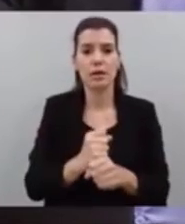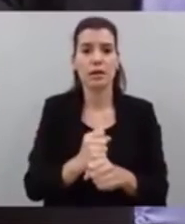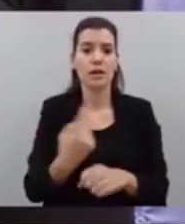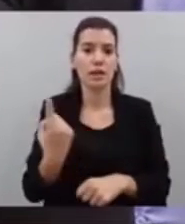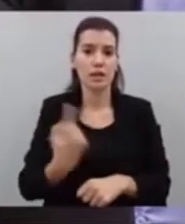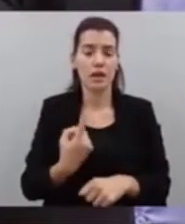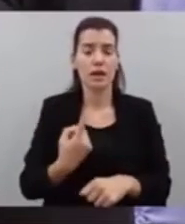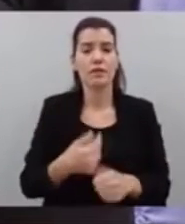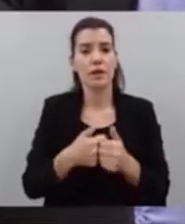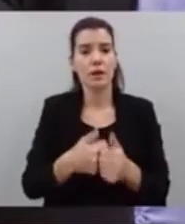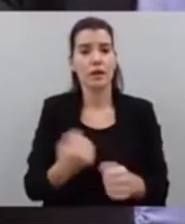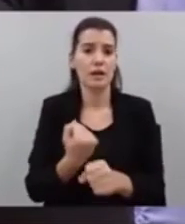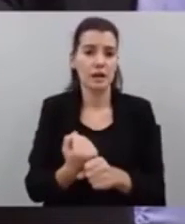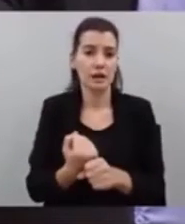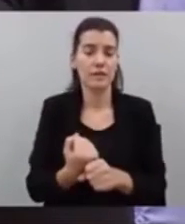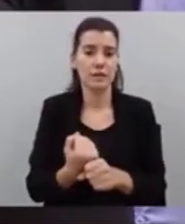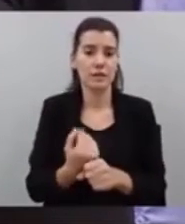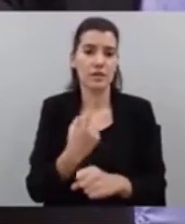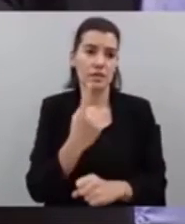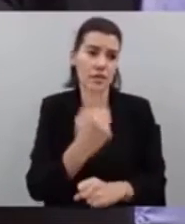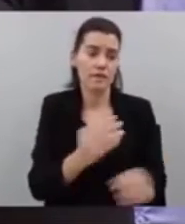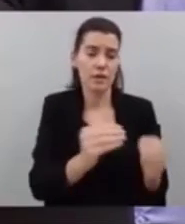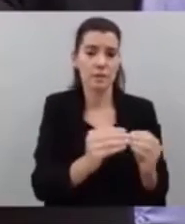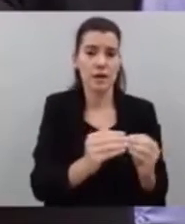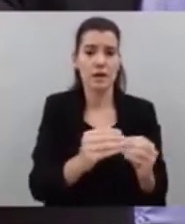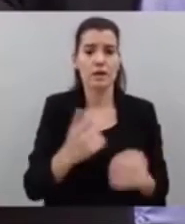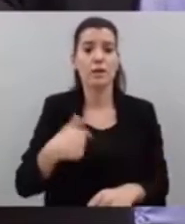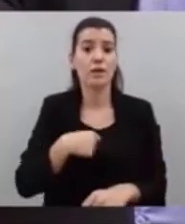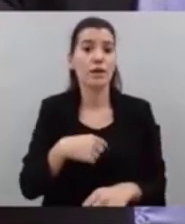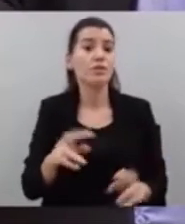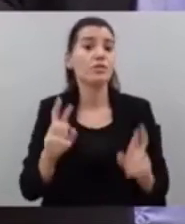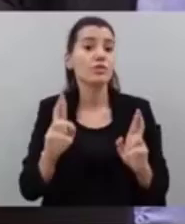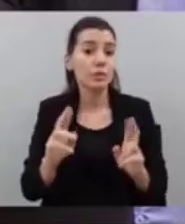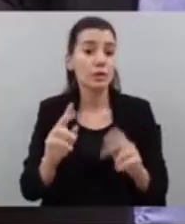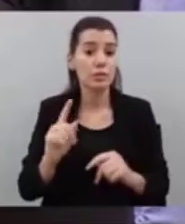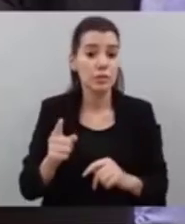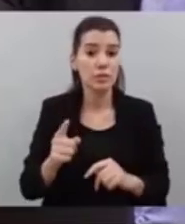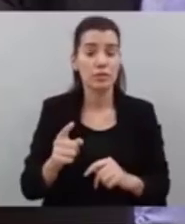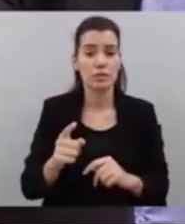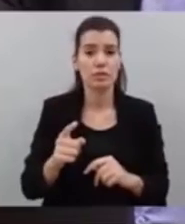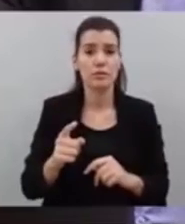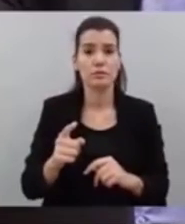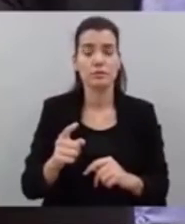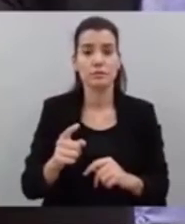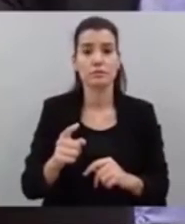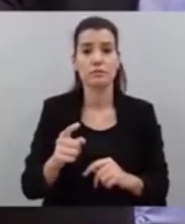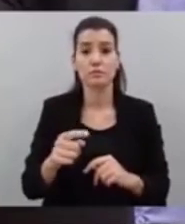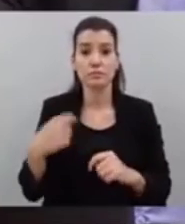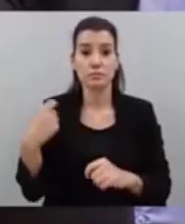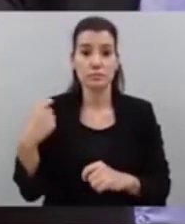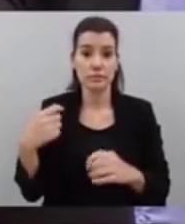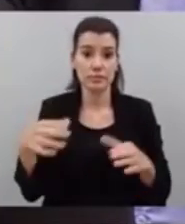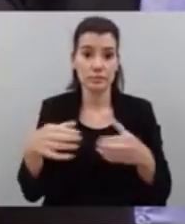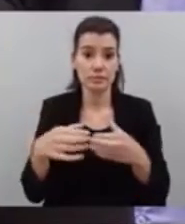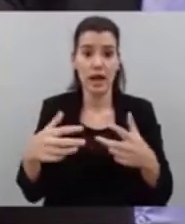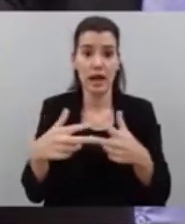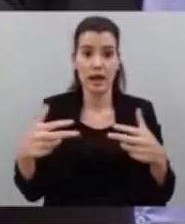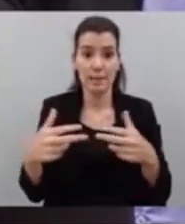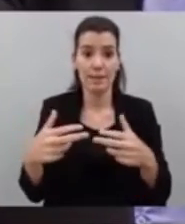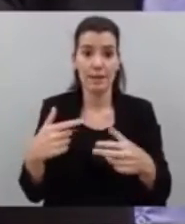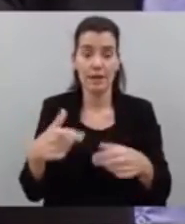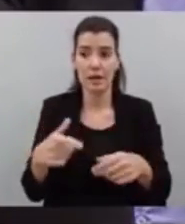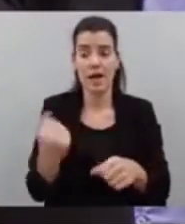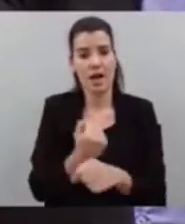exercer esta tarefa. E o que esperamos é que não haja a negação do Executivo desta necessidade. Ou seja,